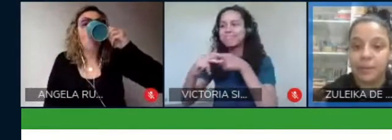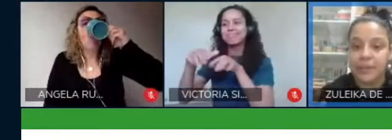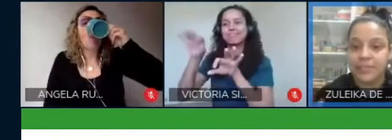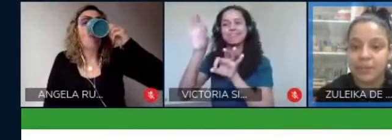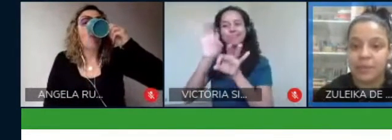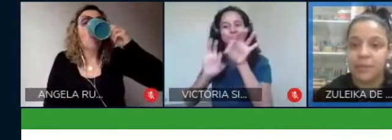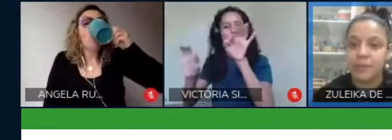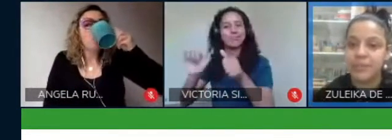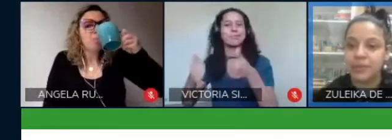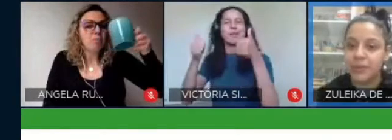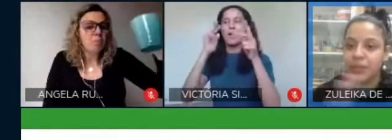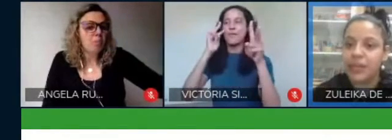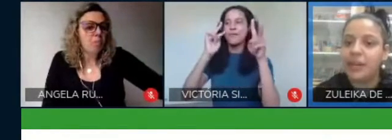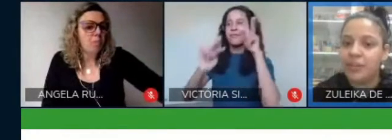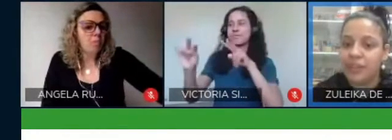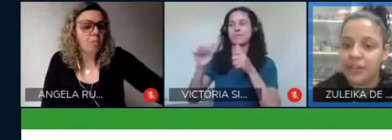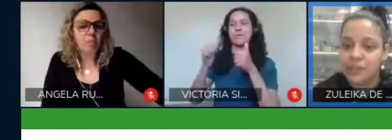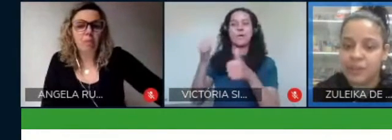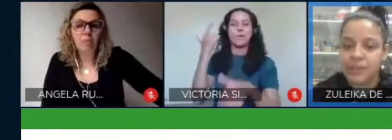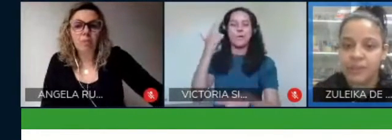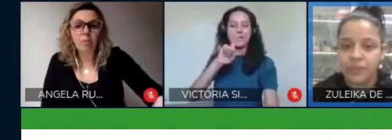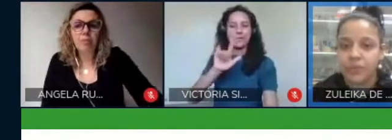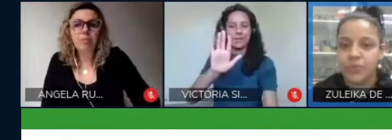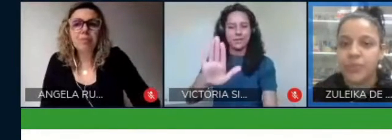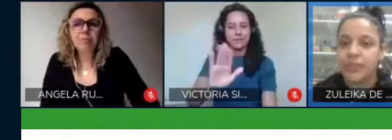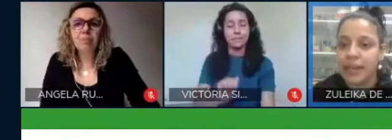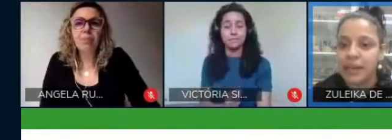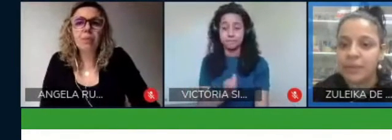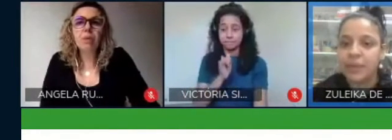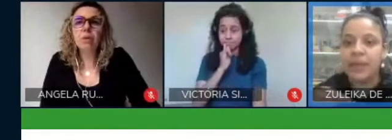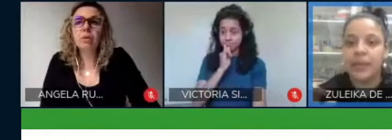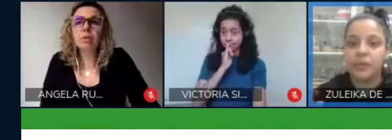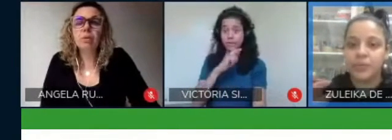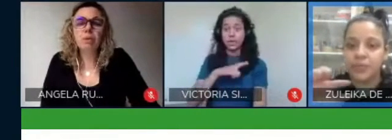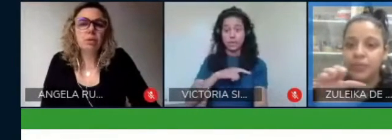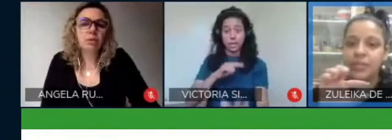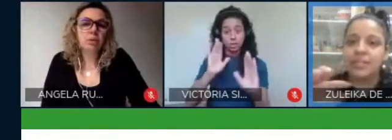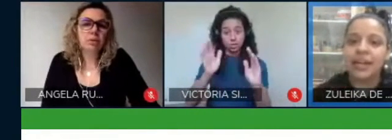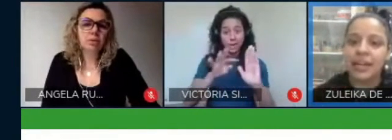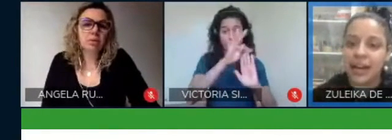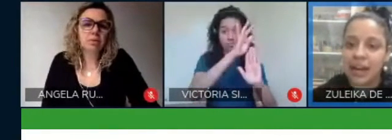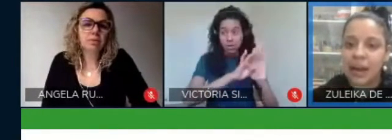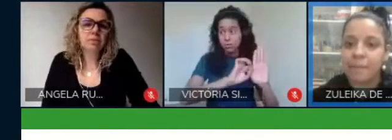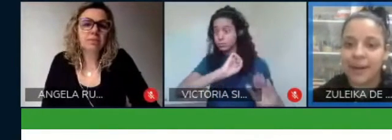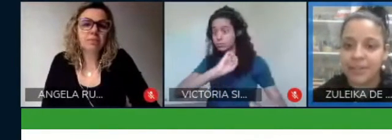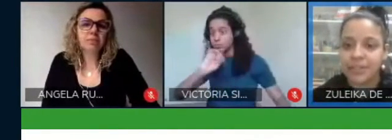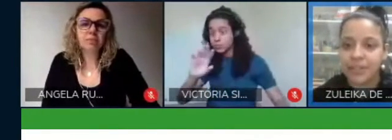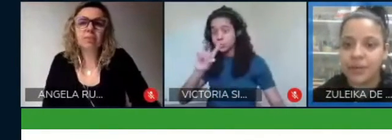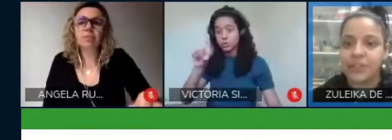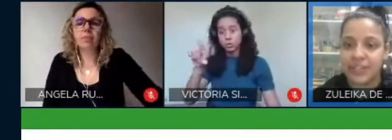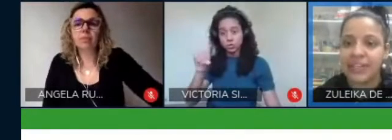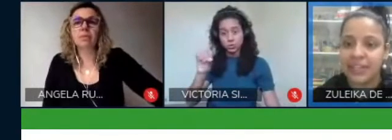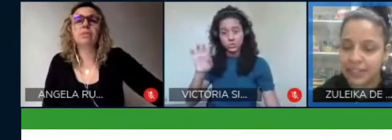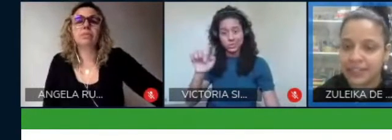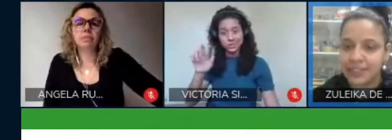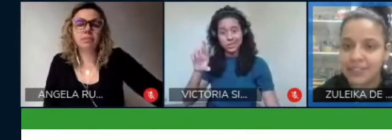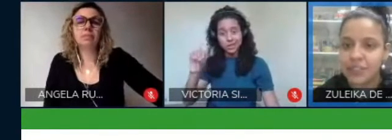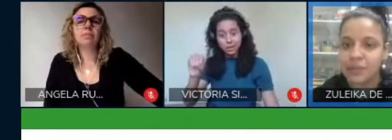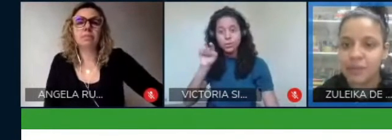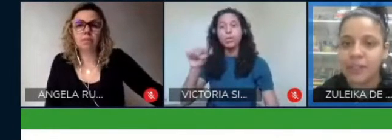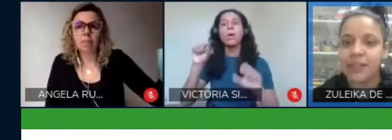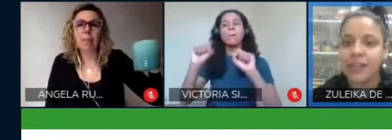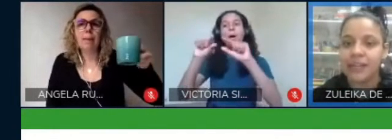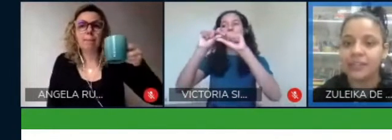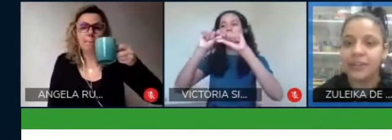consegue, por exemplo, depois que eu joguei a referência para dentro do Zotero, eu consigo destacar a parte que eu achei